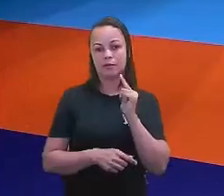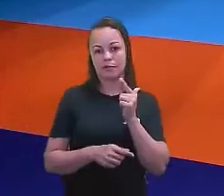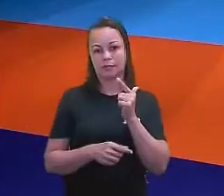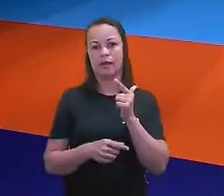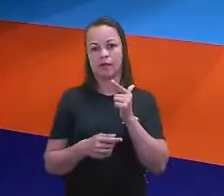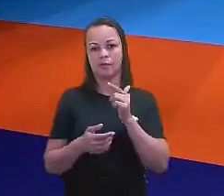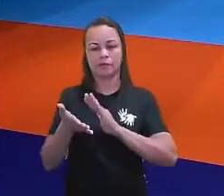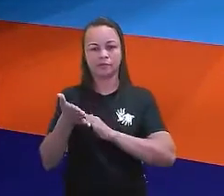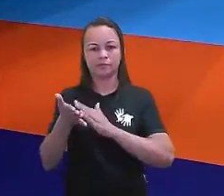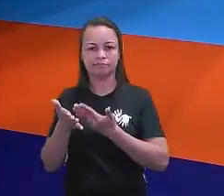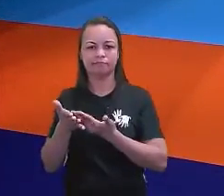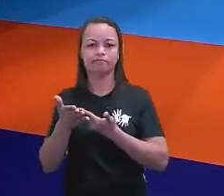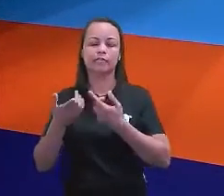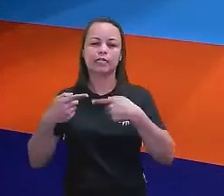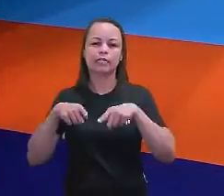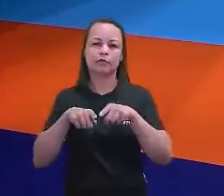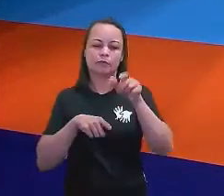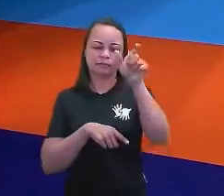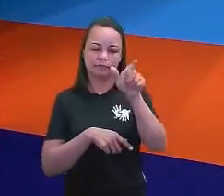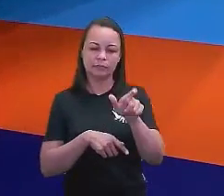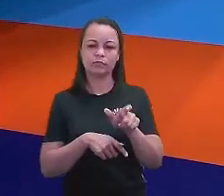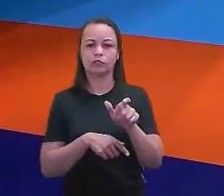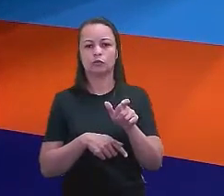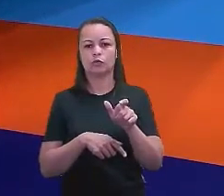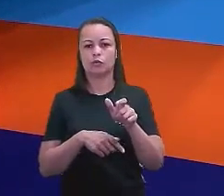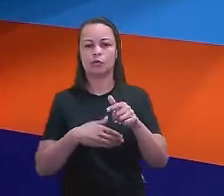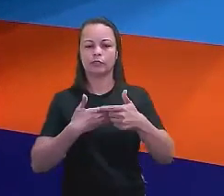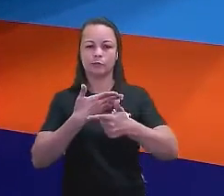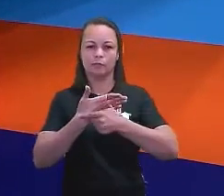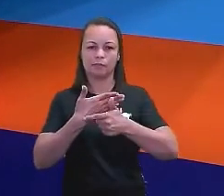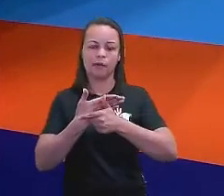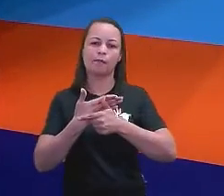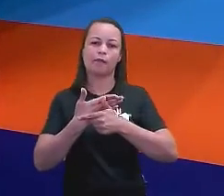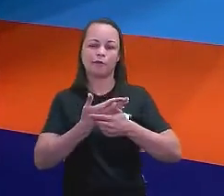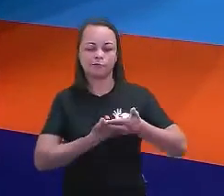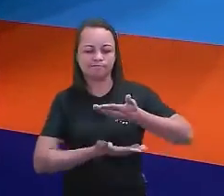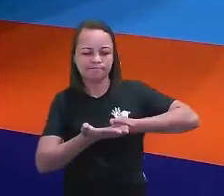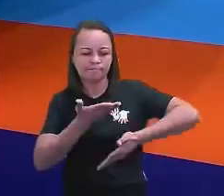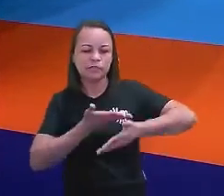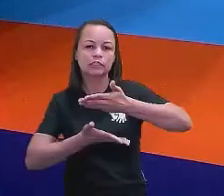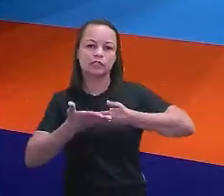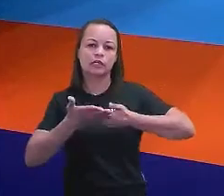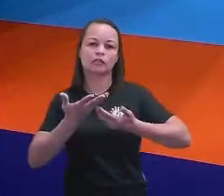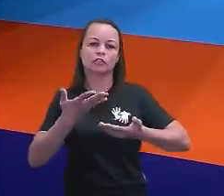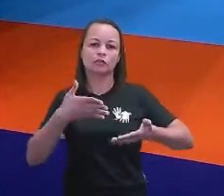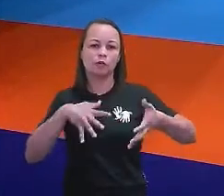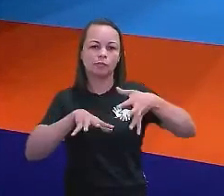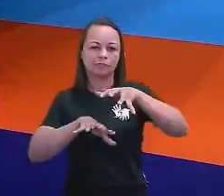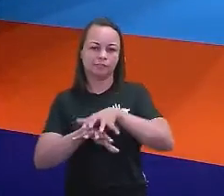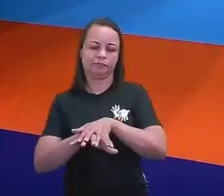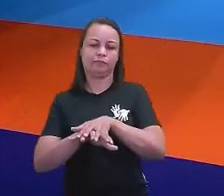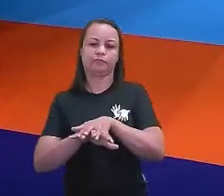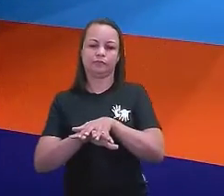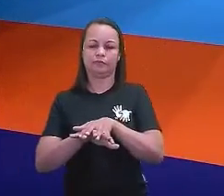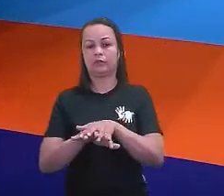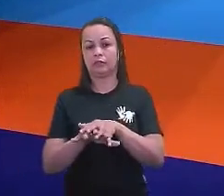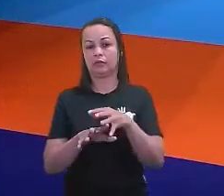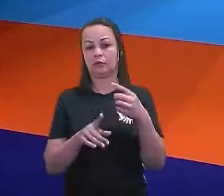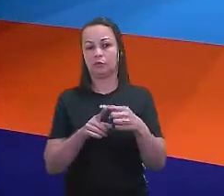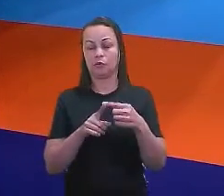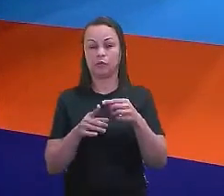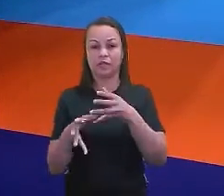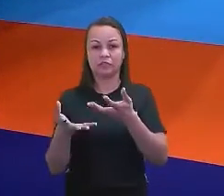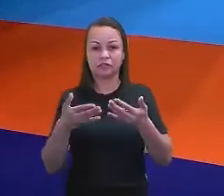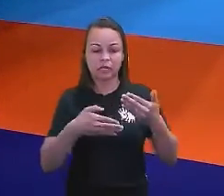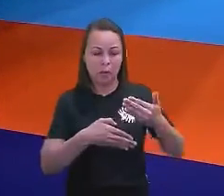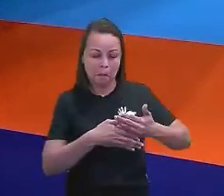gigante, alguém que tem como grande papel mediar esse ambiente de inclusão. Porque, gente, a gente não veio aqui para construir